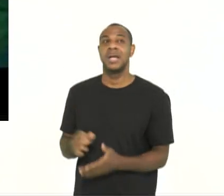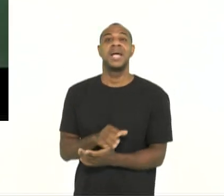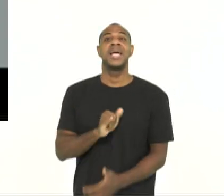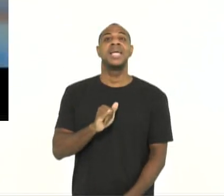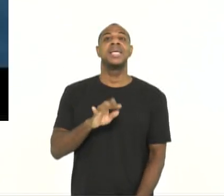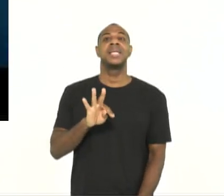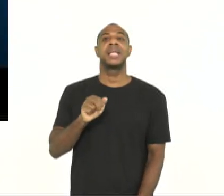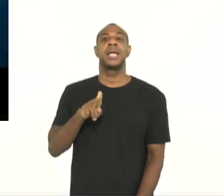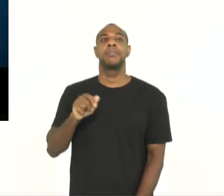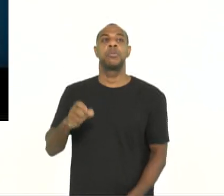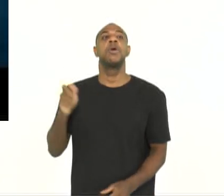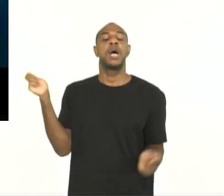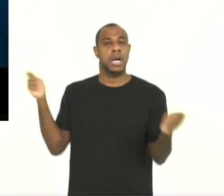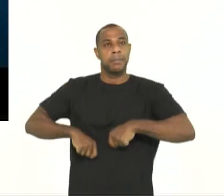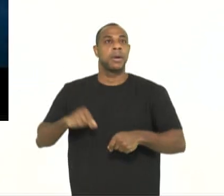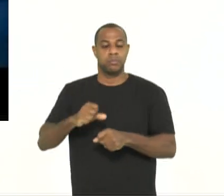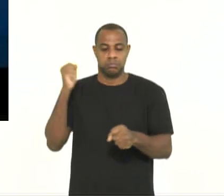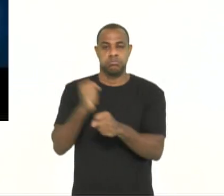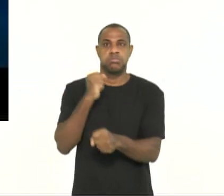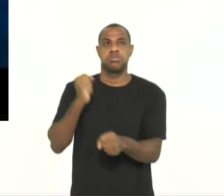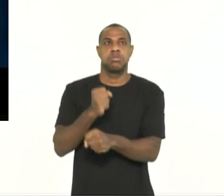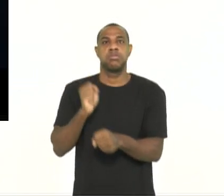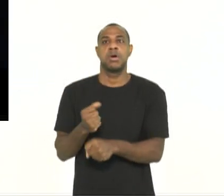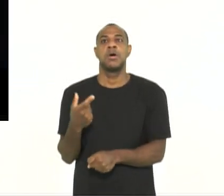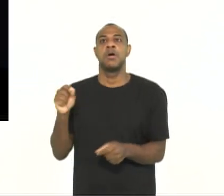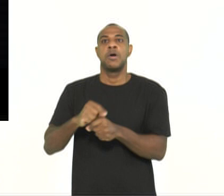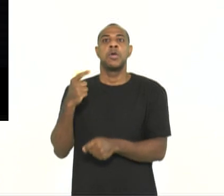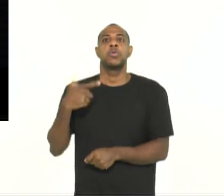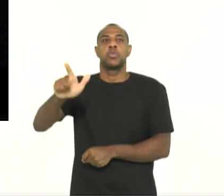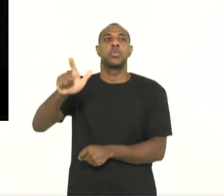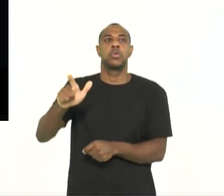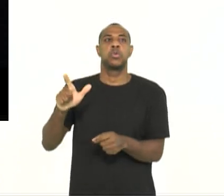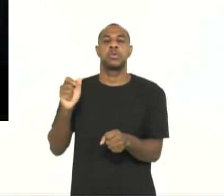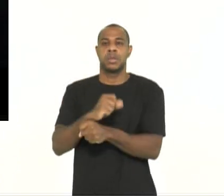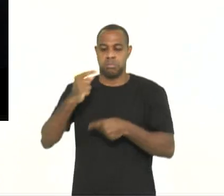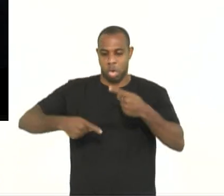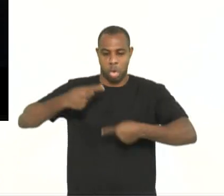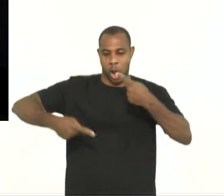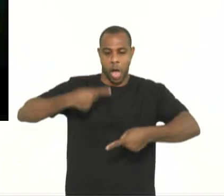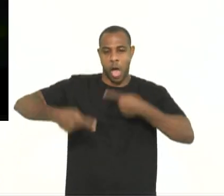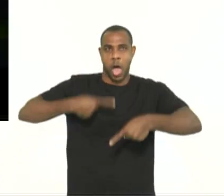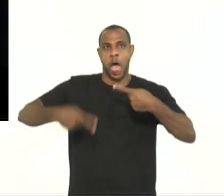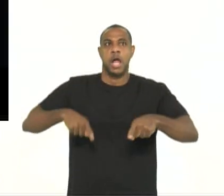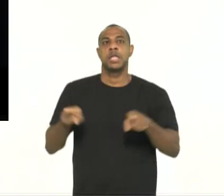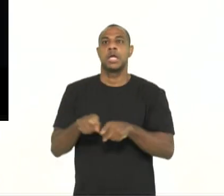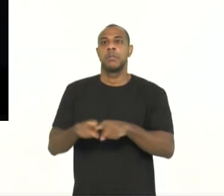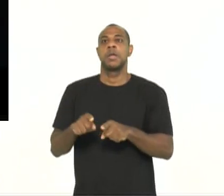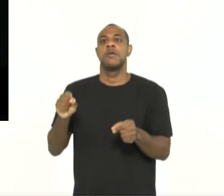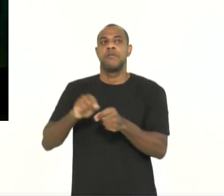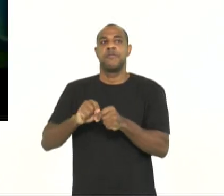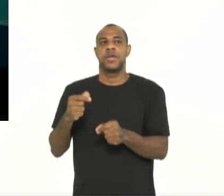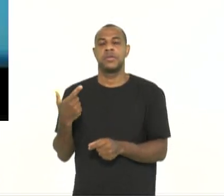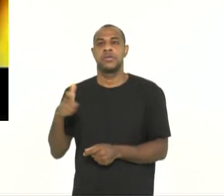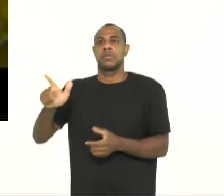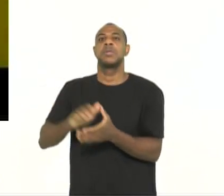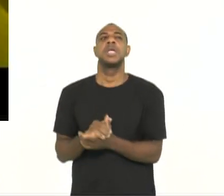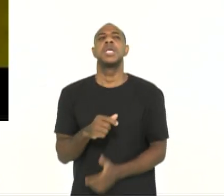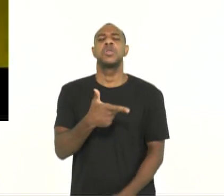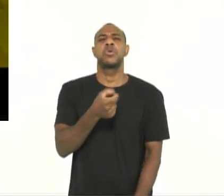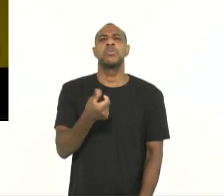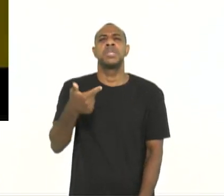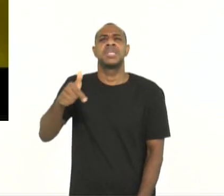foi capaz de construir 2 outras unidades geradoras que entram em operação em